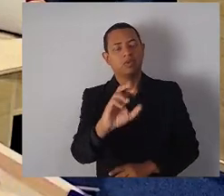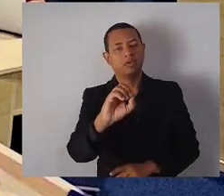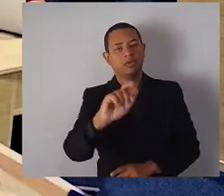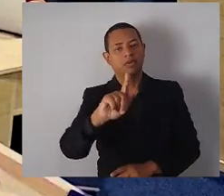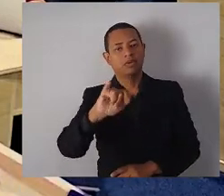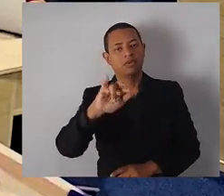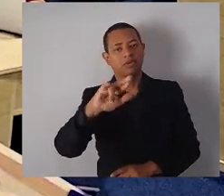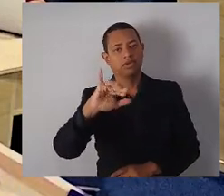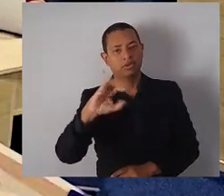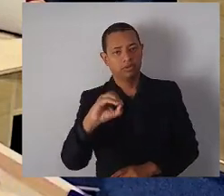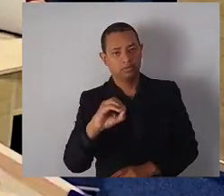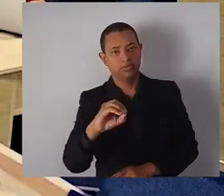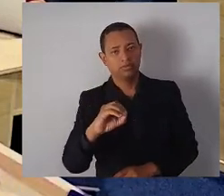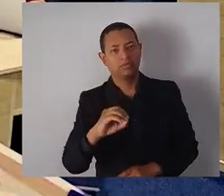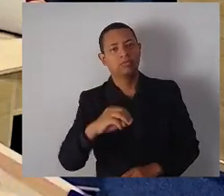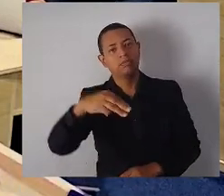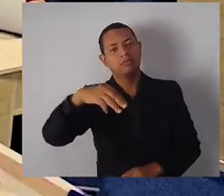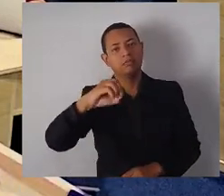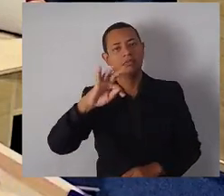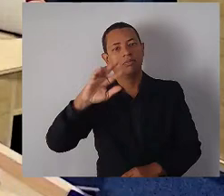Feitosa Carvalho Mota.